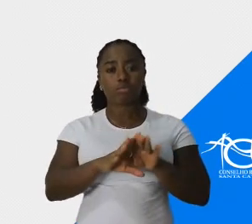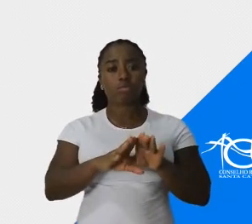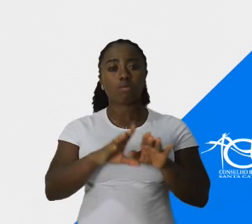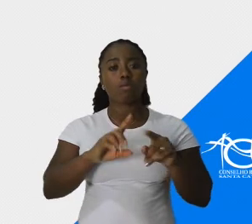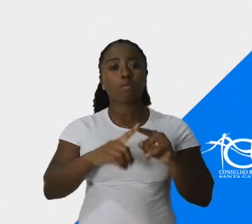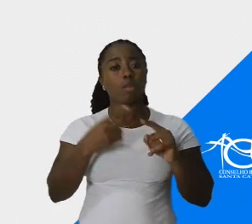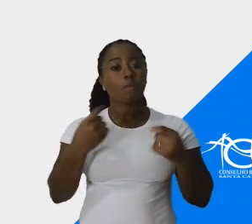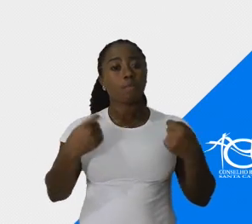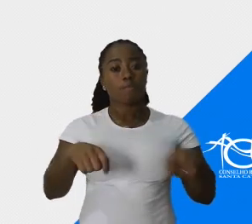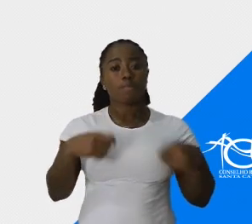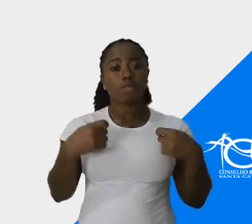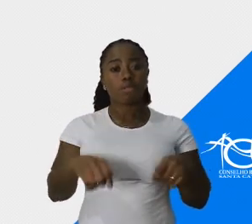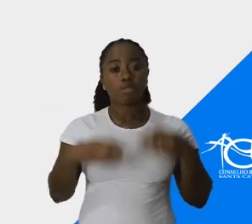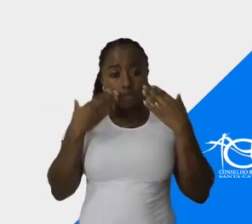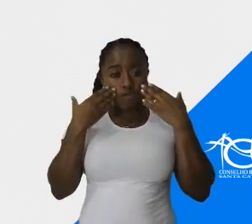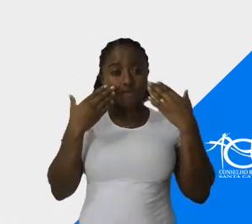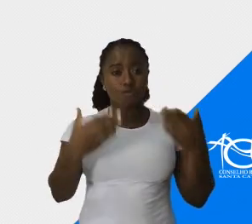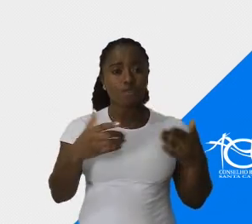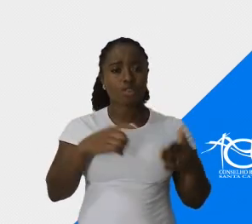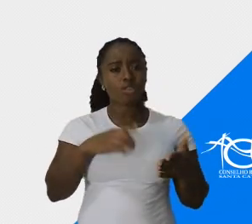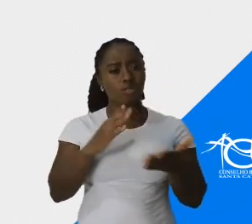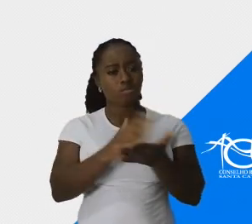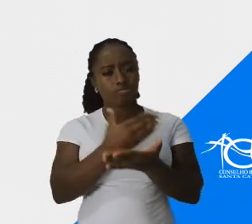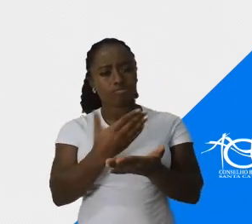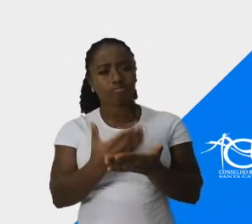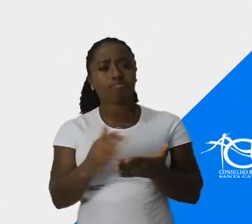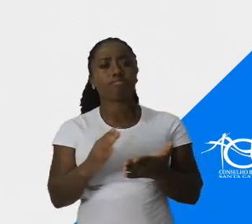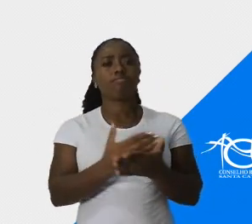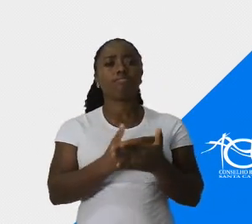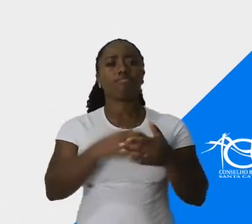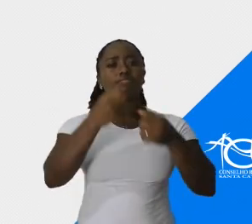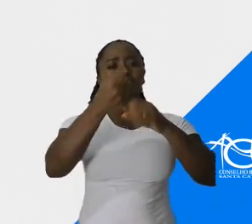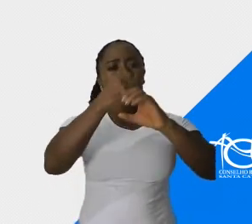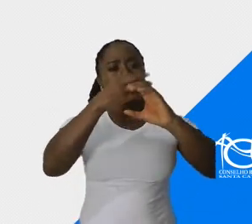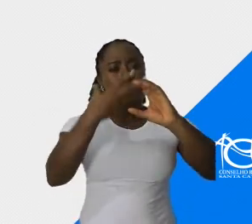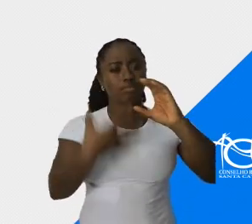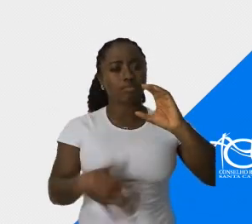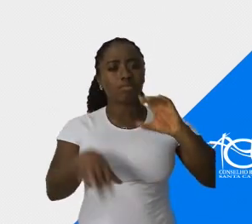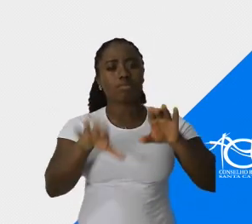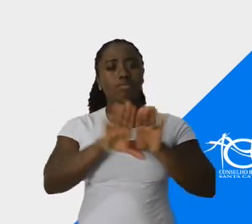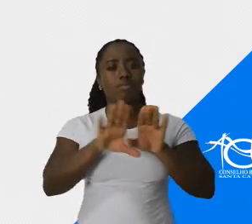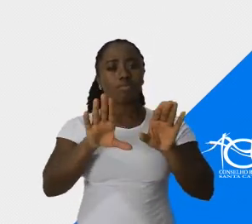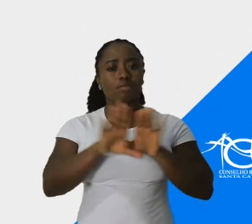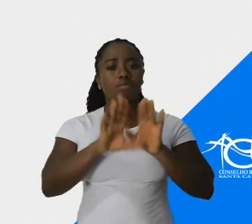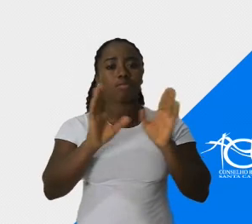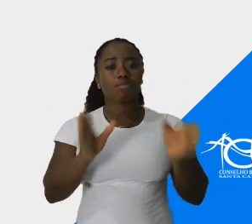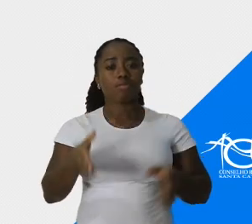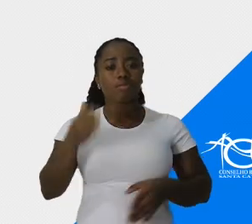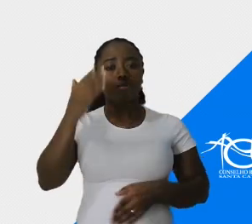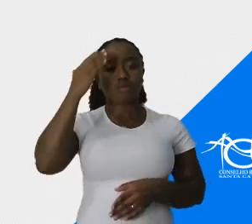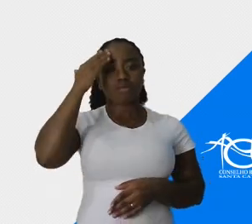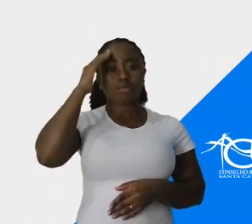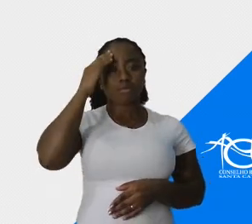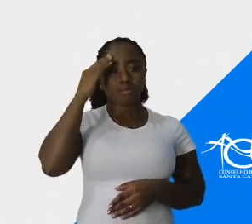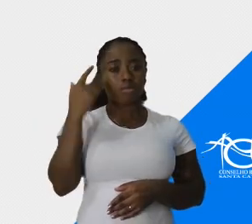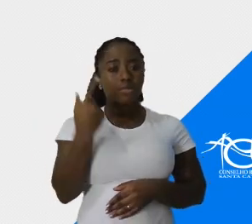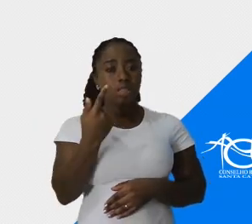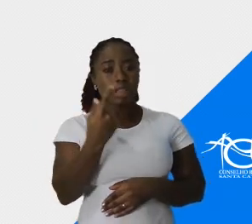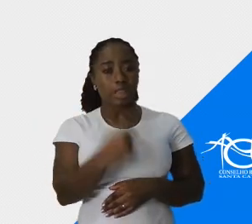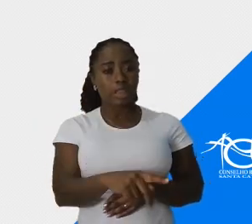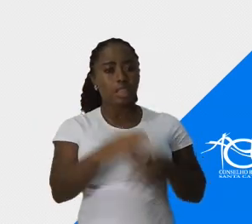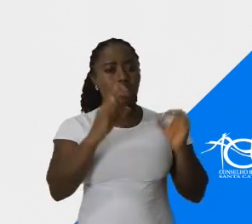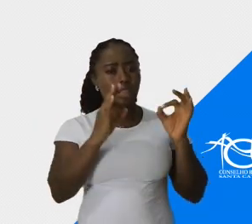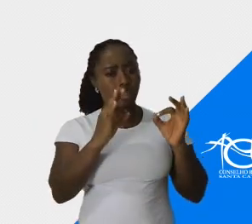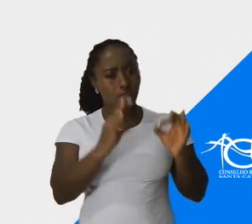isso se eu fizer clinicamente. Em que medida esse meu condutor tenha realmente alteração perceptiva, né? Reação,